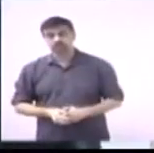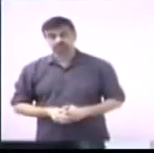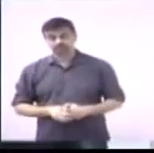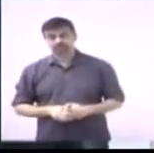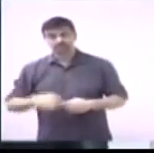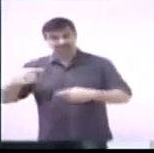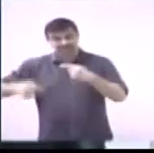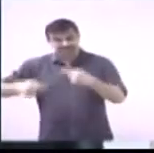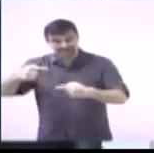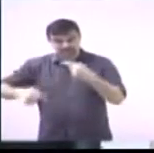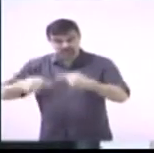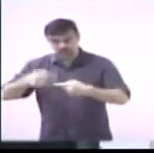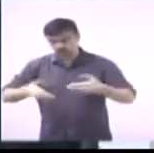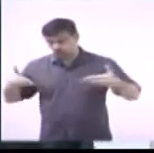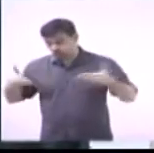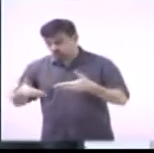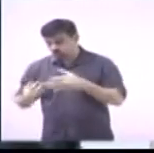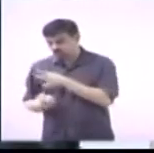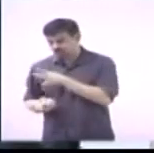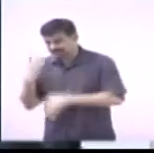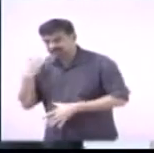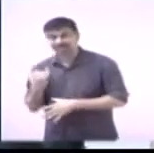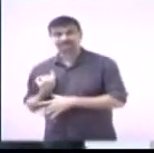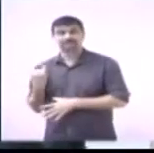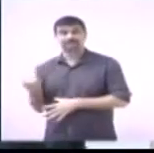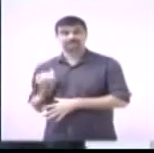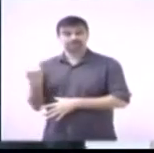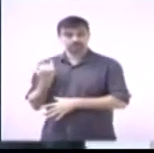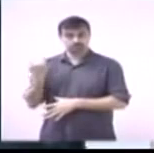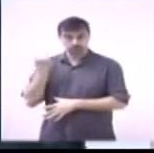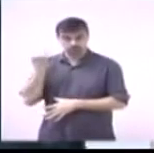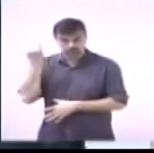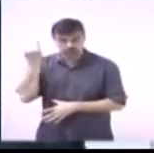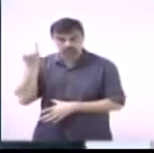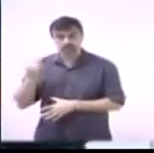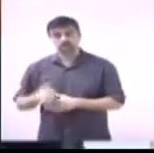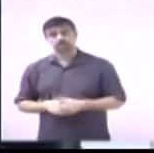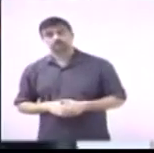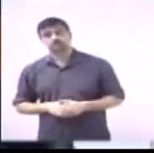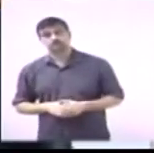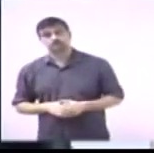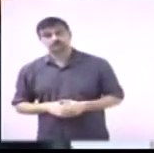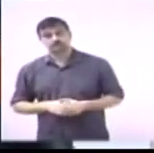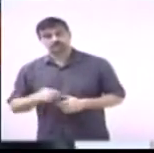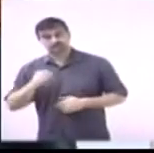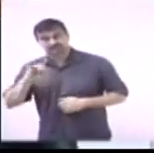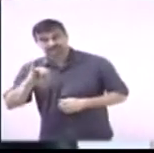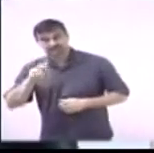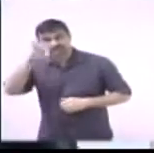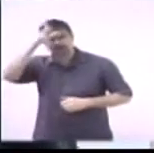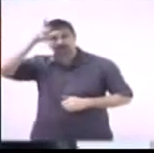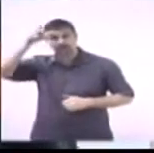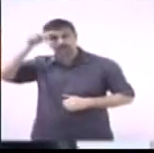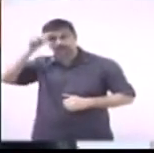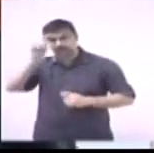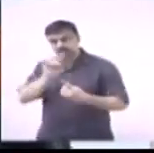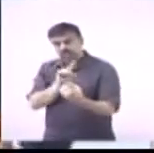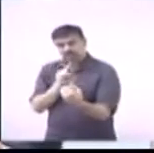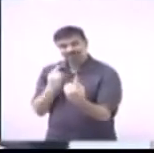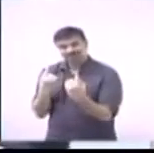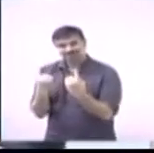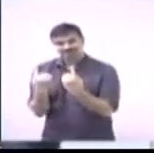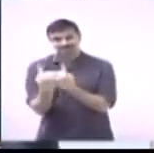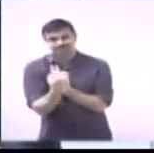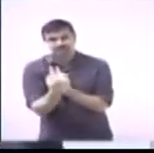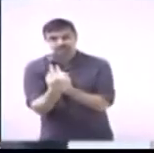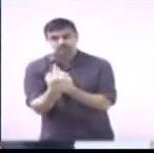magnitude da discussão é tão importante que, mesmo que troque prefeitos no